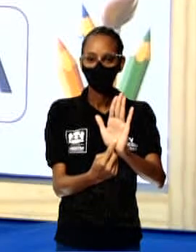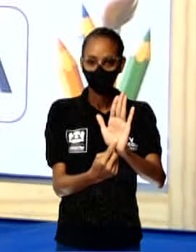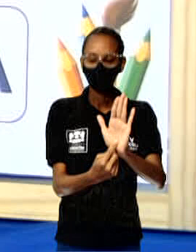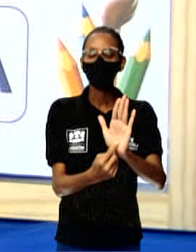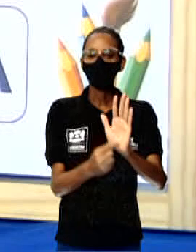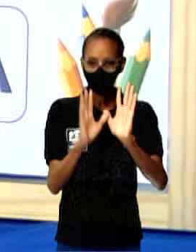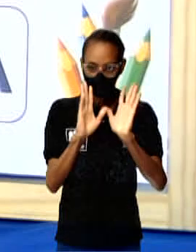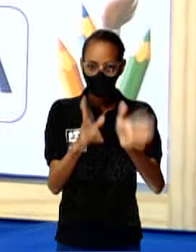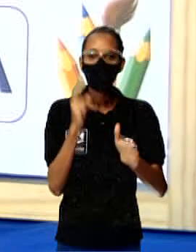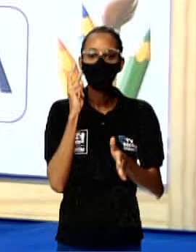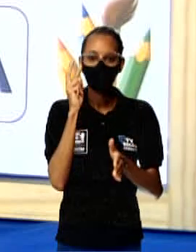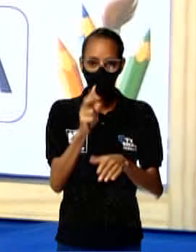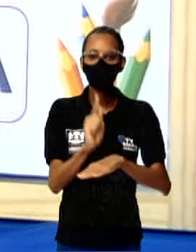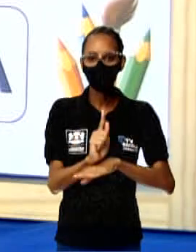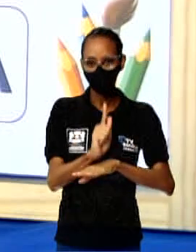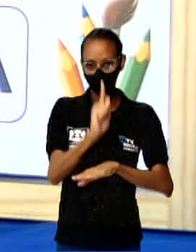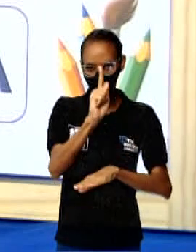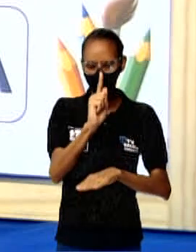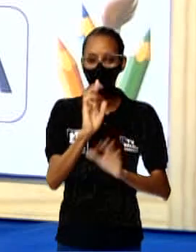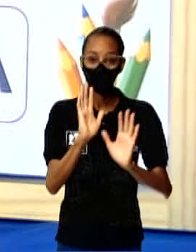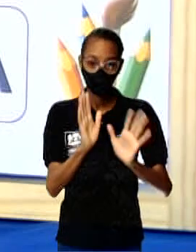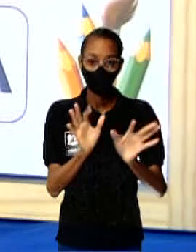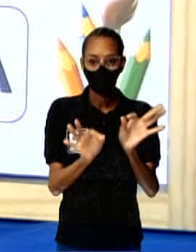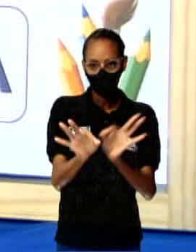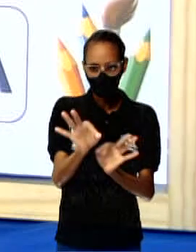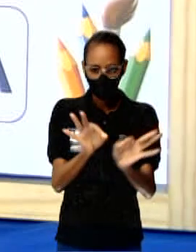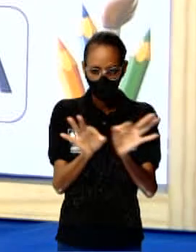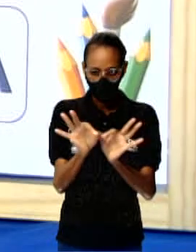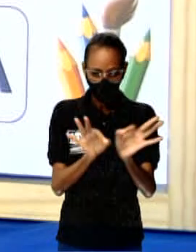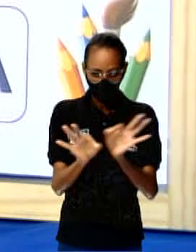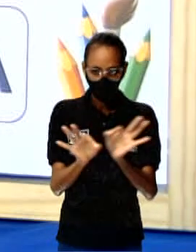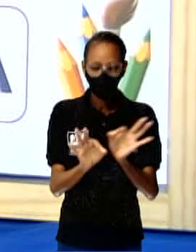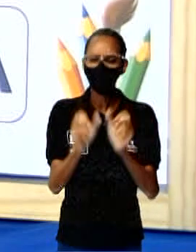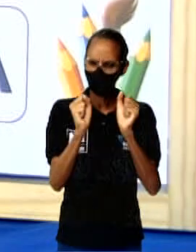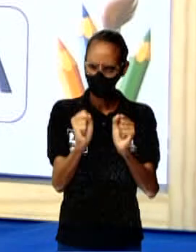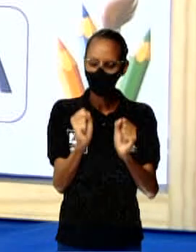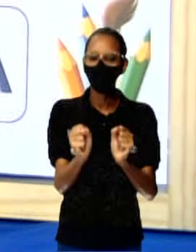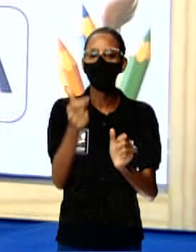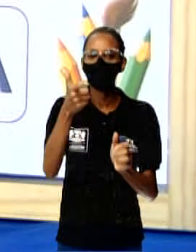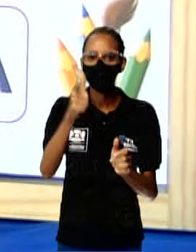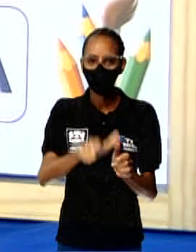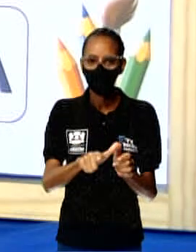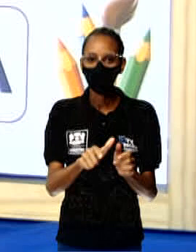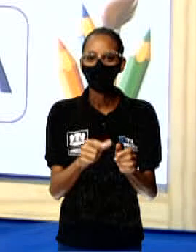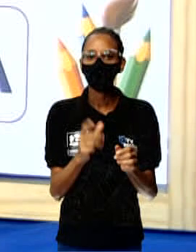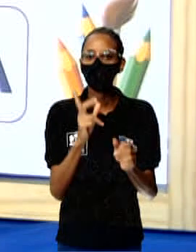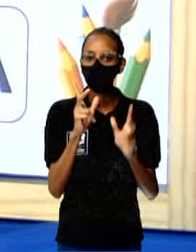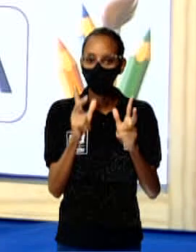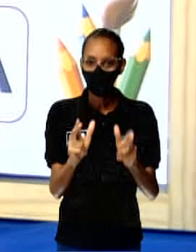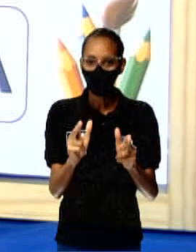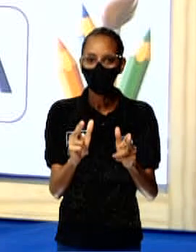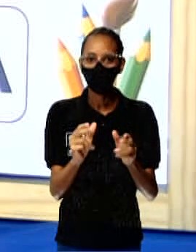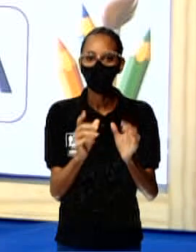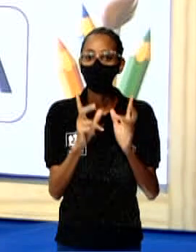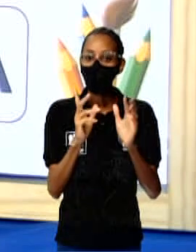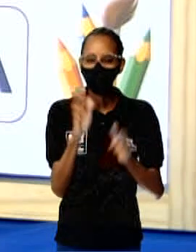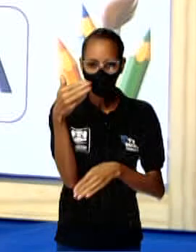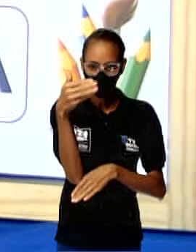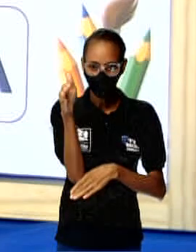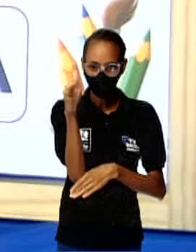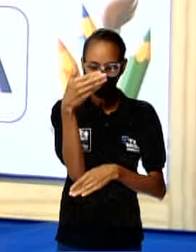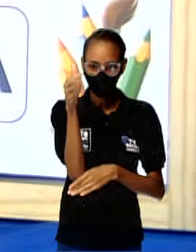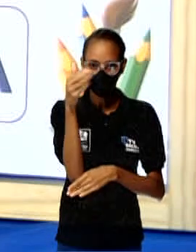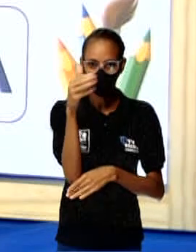quiser enfeitar um pouquinho mais pode fazer a calda do foguete e aí a gente faz olha só como uma bandeirinha